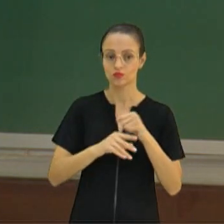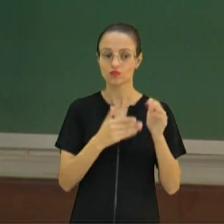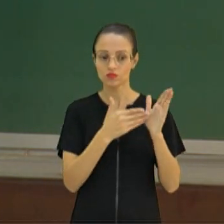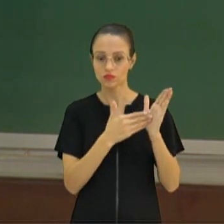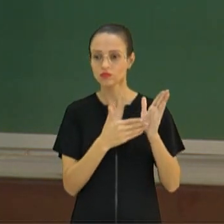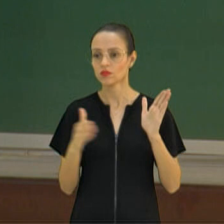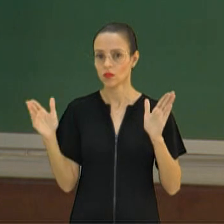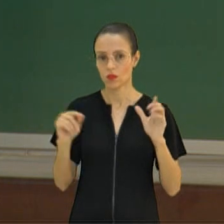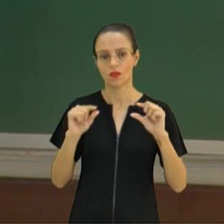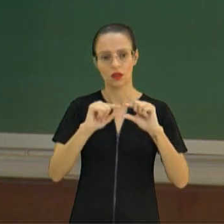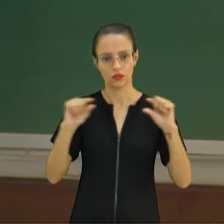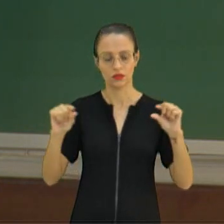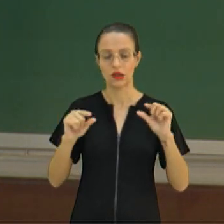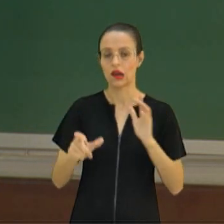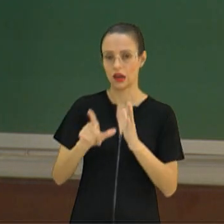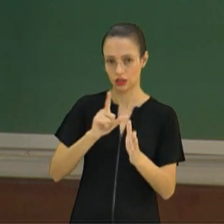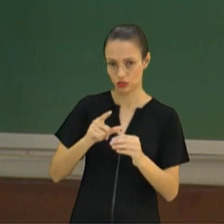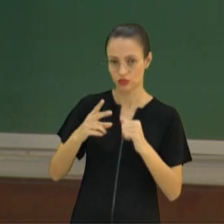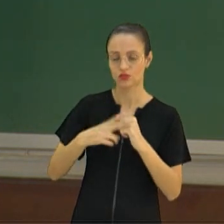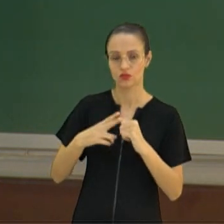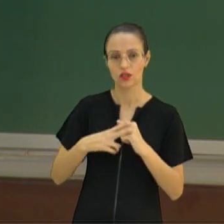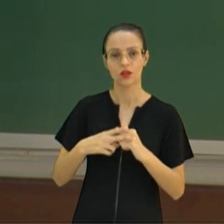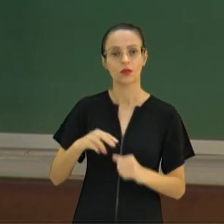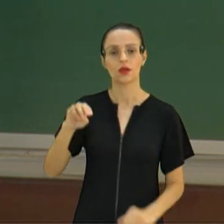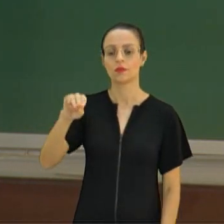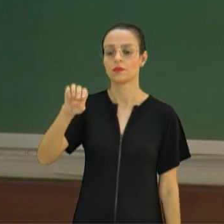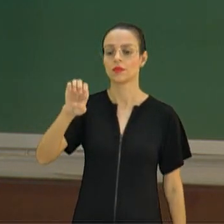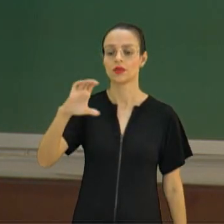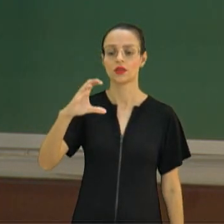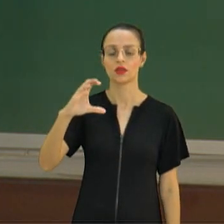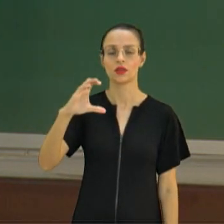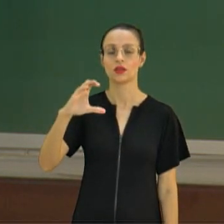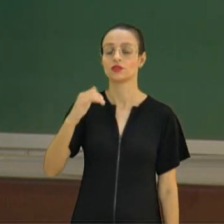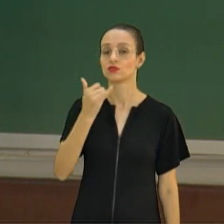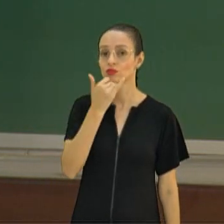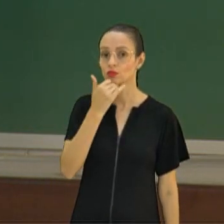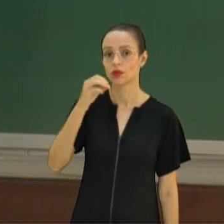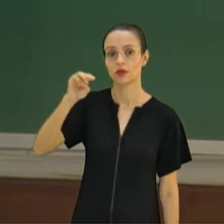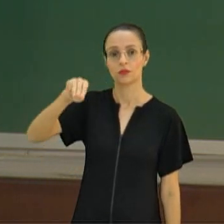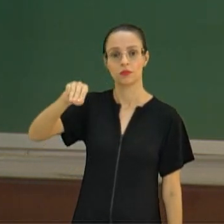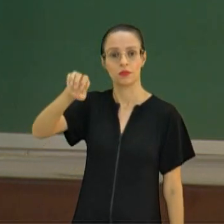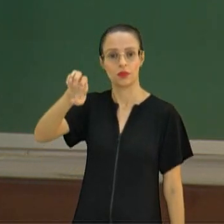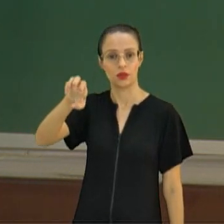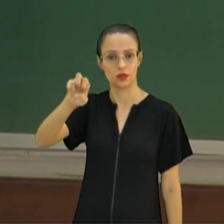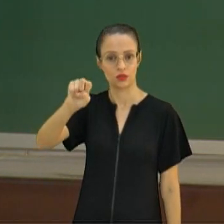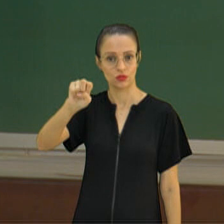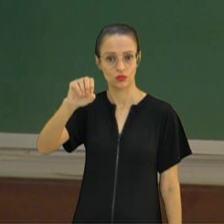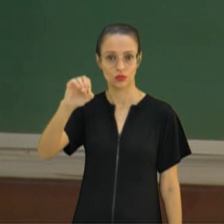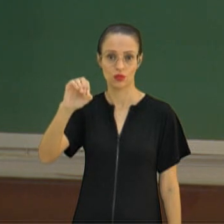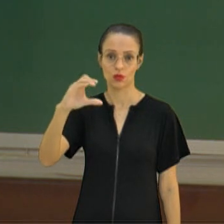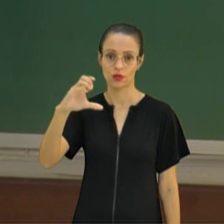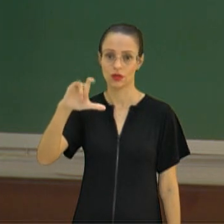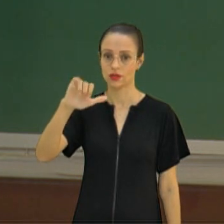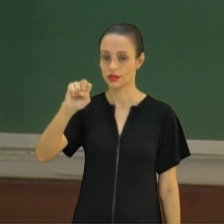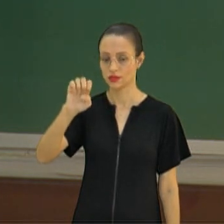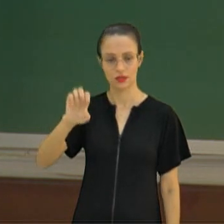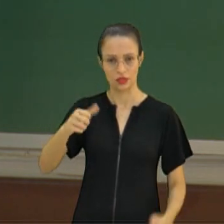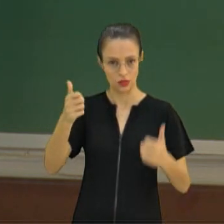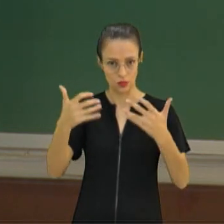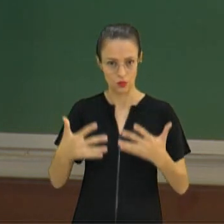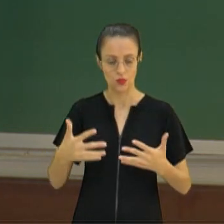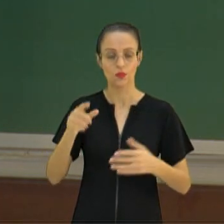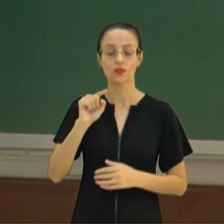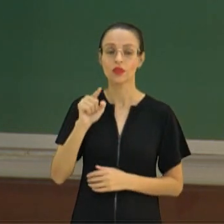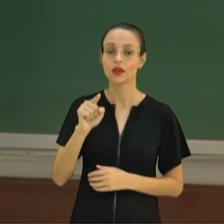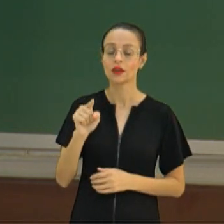dessa oração, antes do verbo, a mesóclise não ocorrerá, porque já há uma justificativa para a próclise.